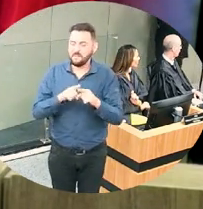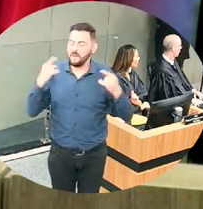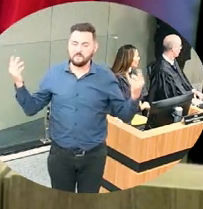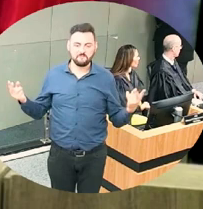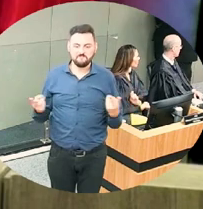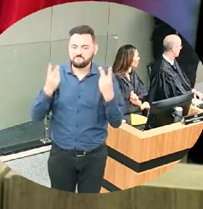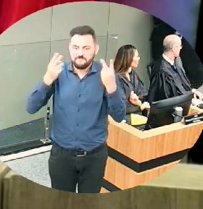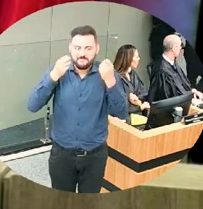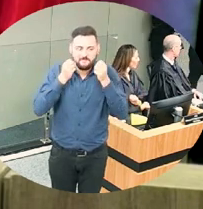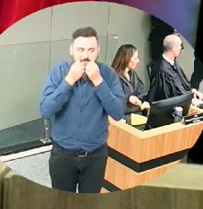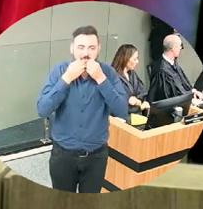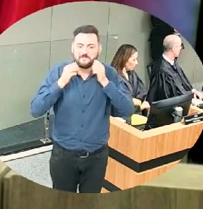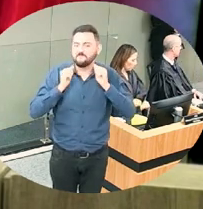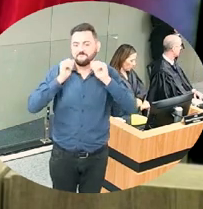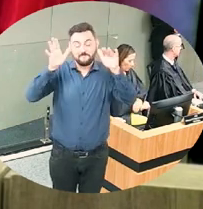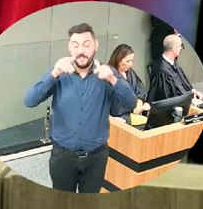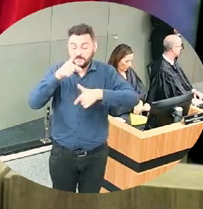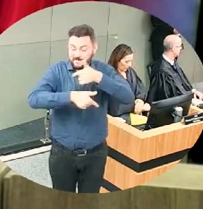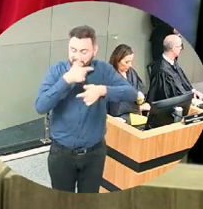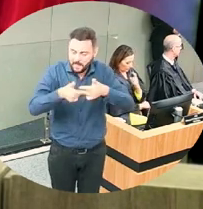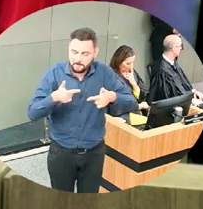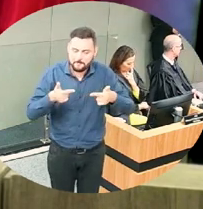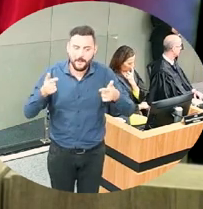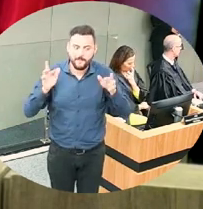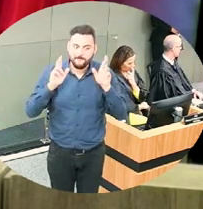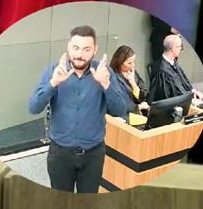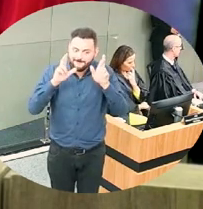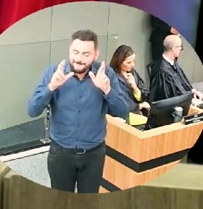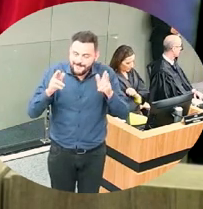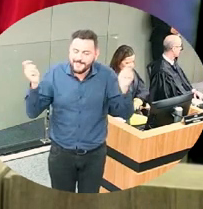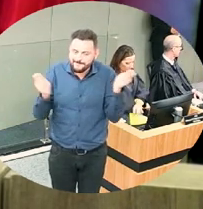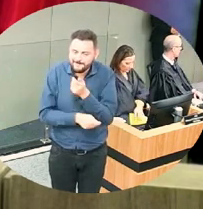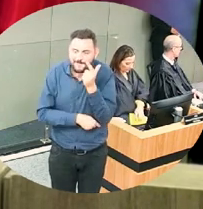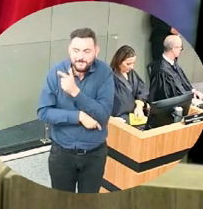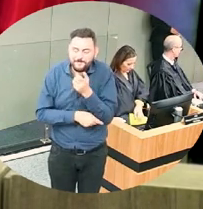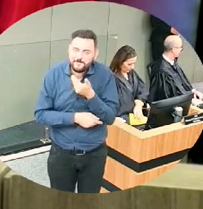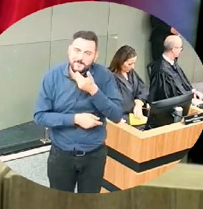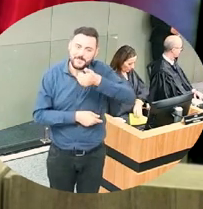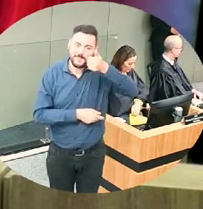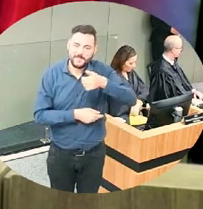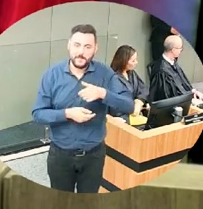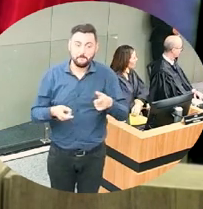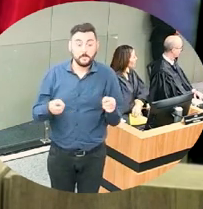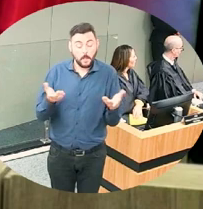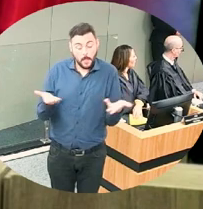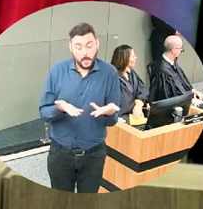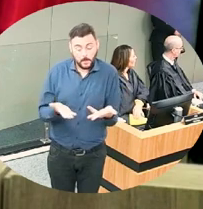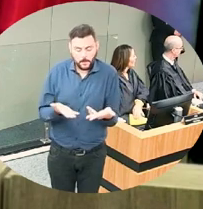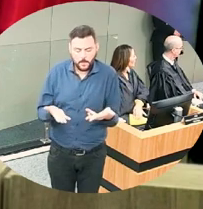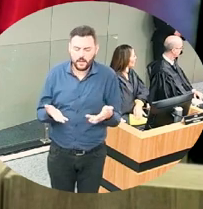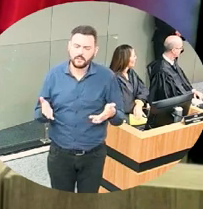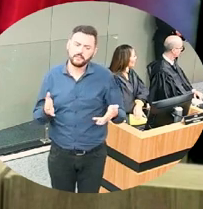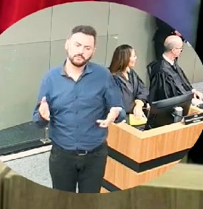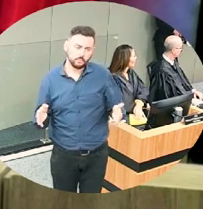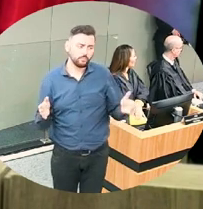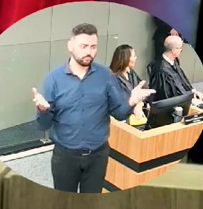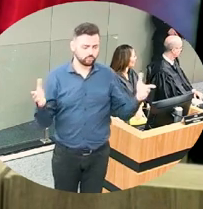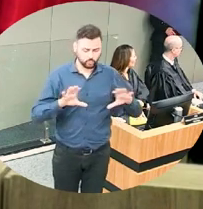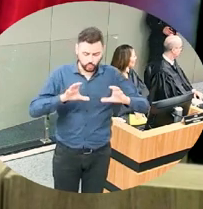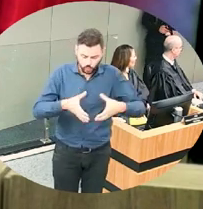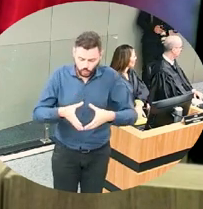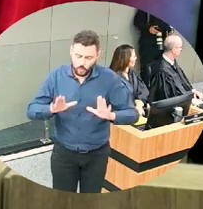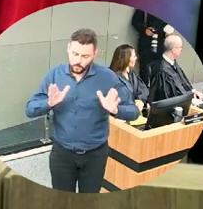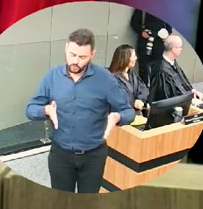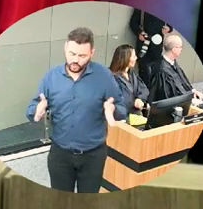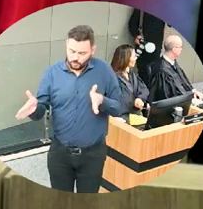sucesso pela gestão que se inicia quanto a gestão que hoje se despede ou ratifica os cumprimentos do